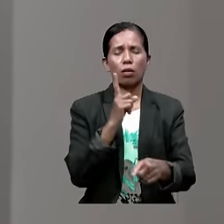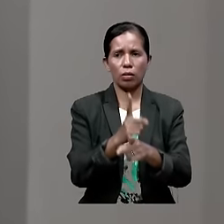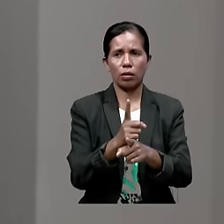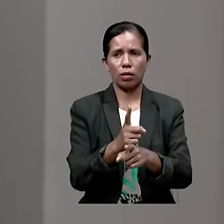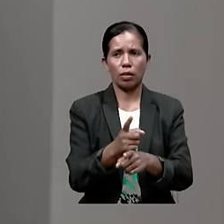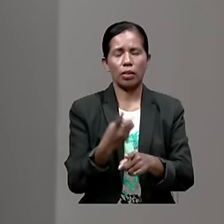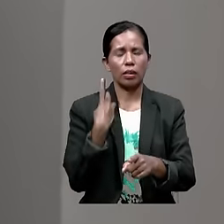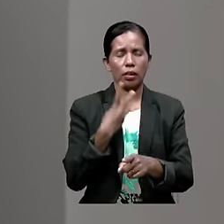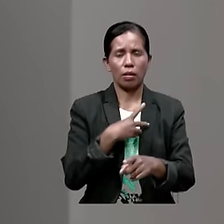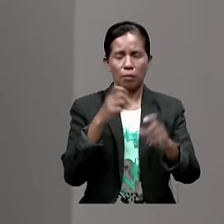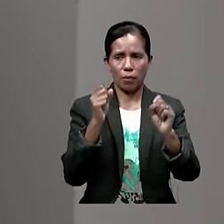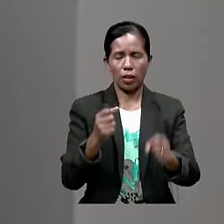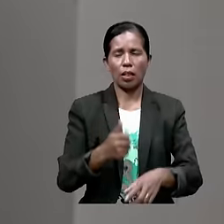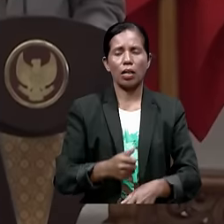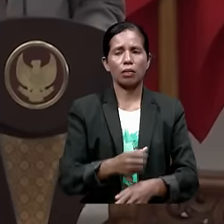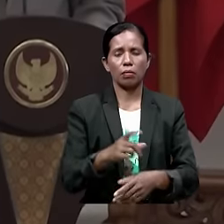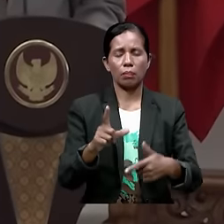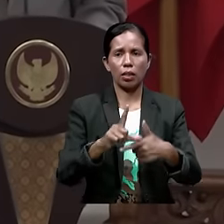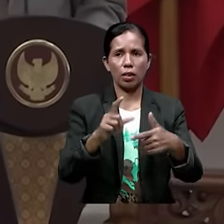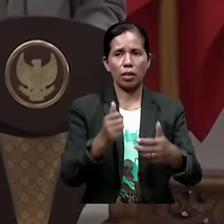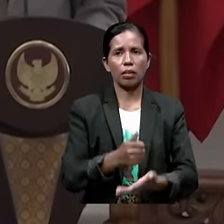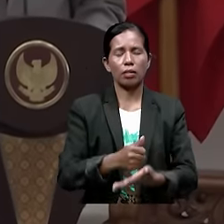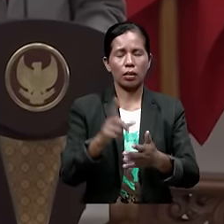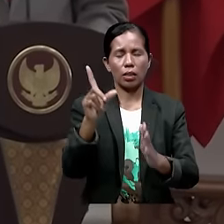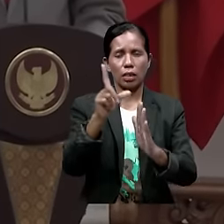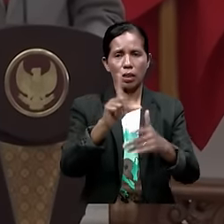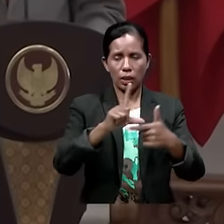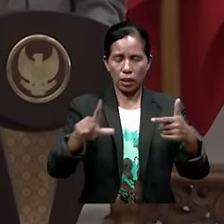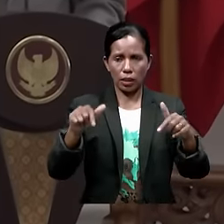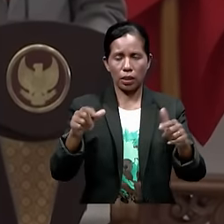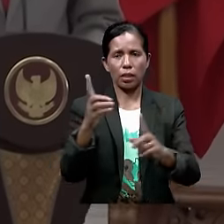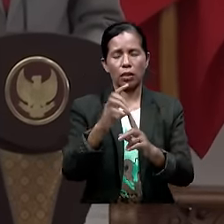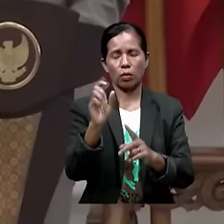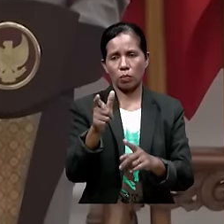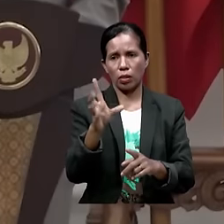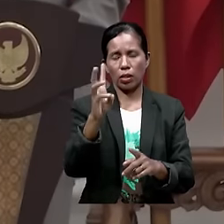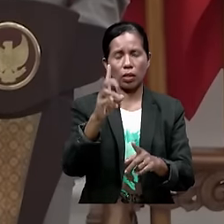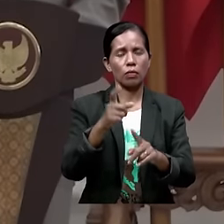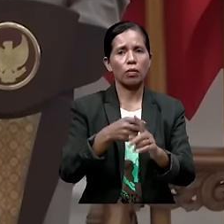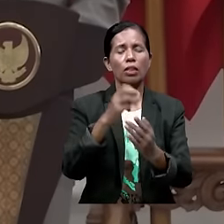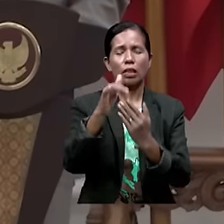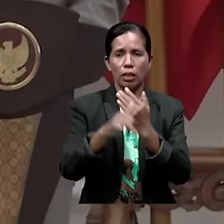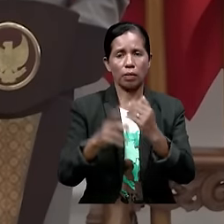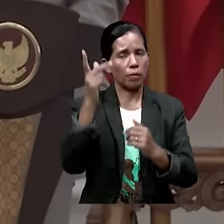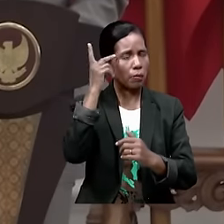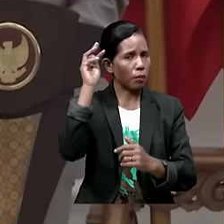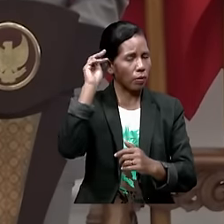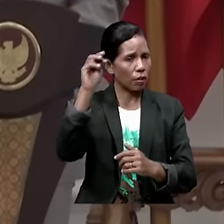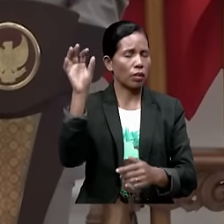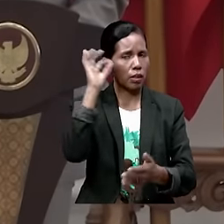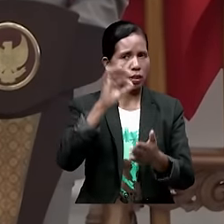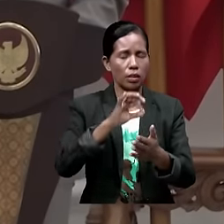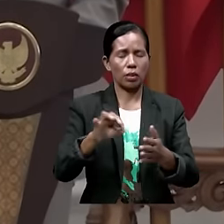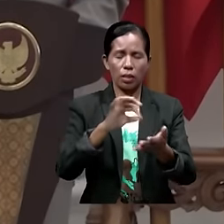para tu defender linha ainda não é e agora Ronaldo Residente foi em janeiro tinha né primeiro-ministro Cairala Senana Guzmão atuasina